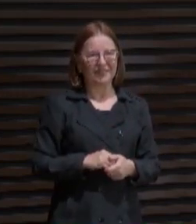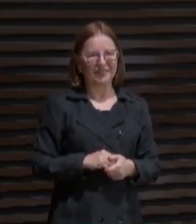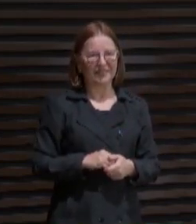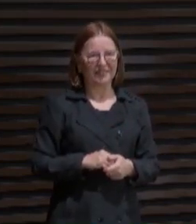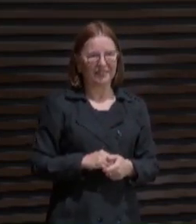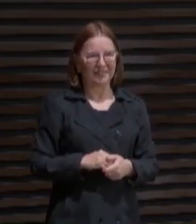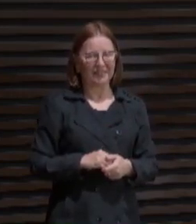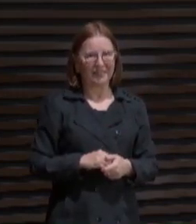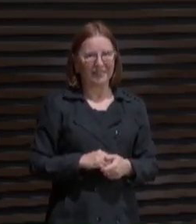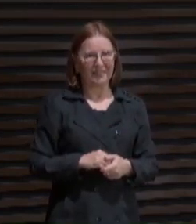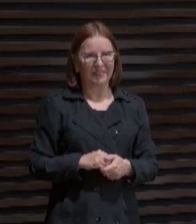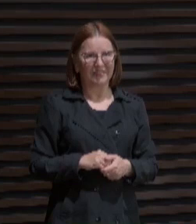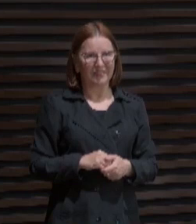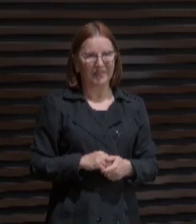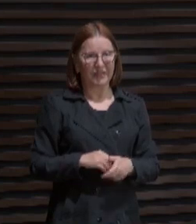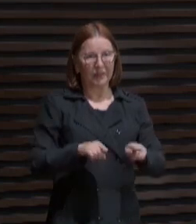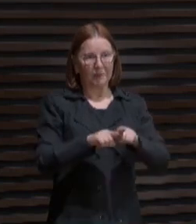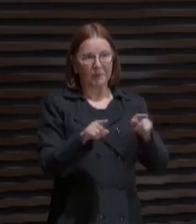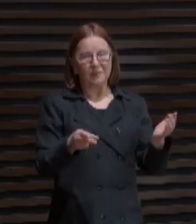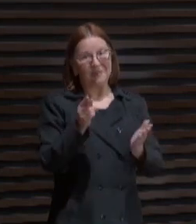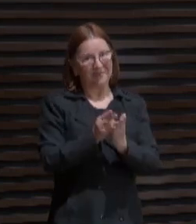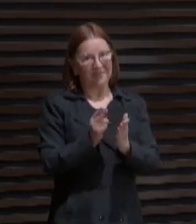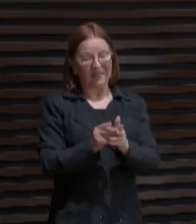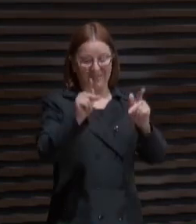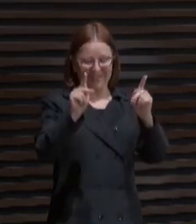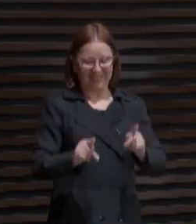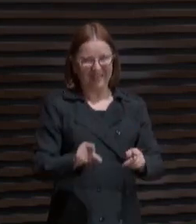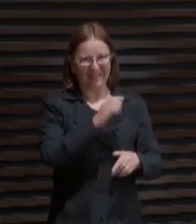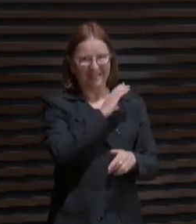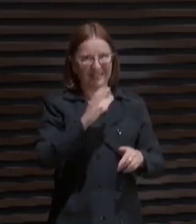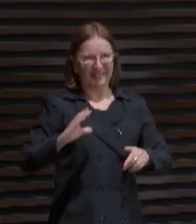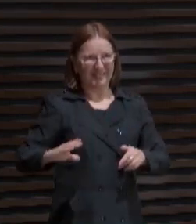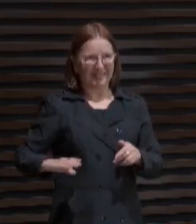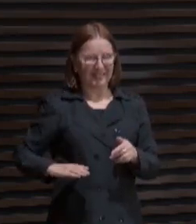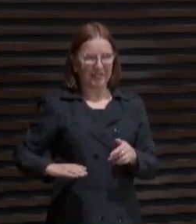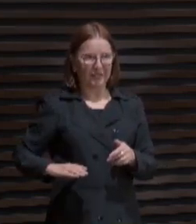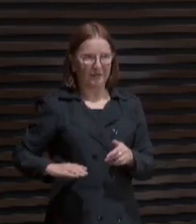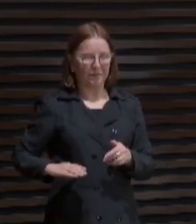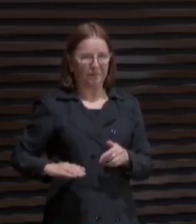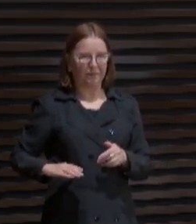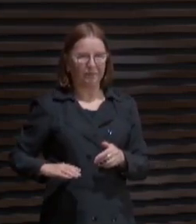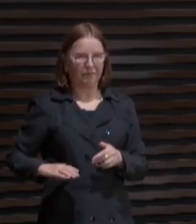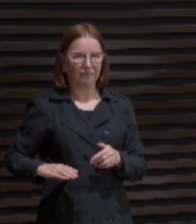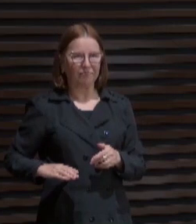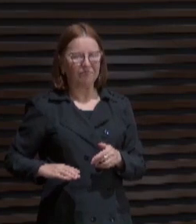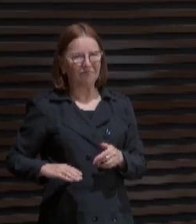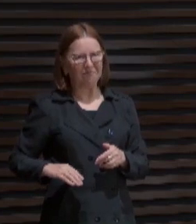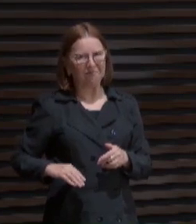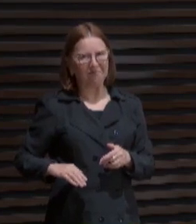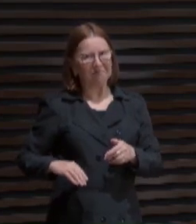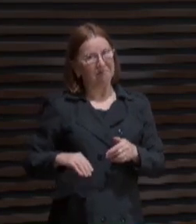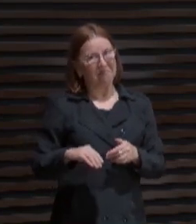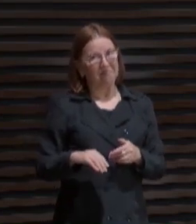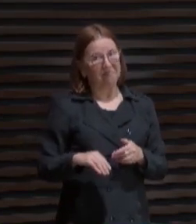Todavia, ainda que na presença de Cristo, a alma é claudicante. Observa-se que a fé